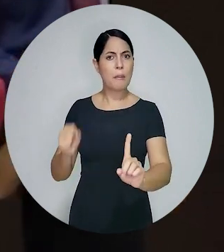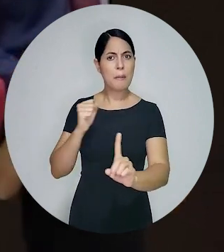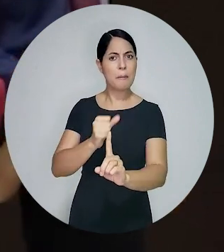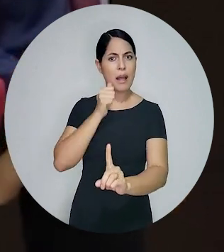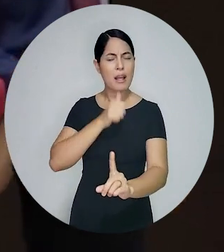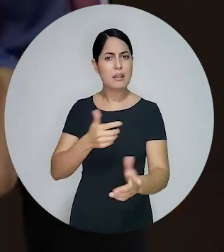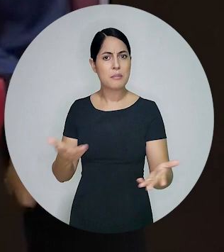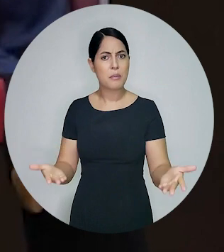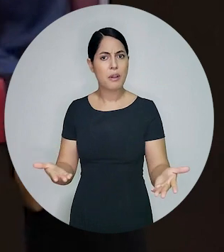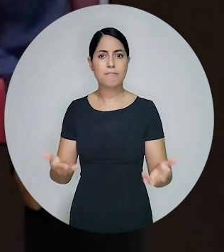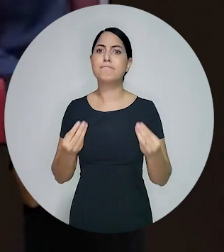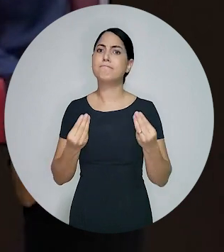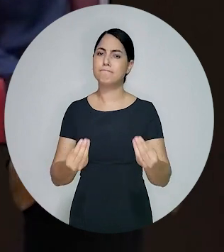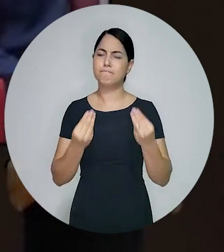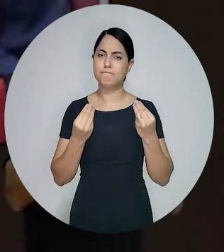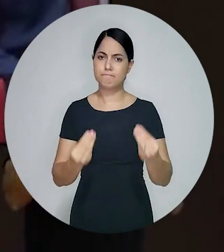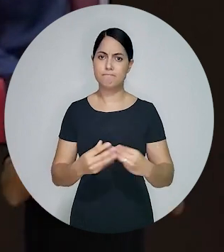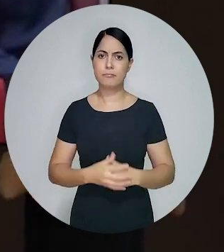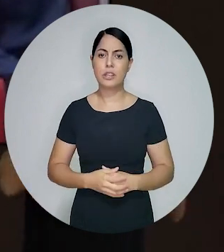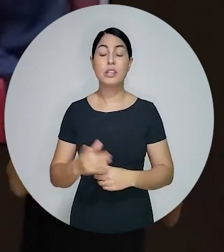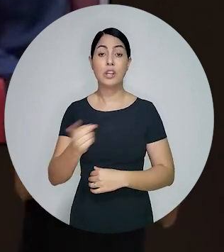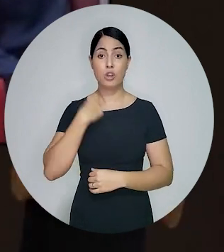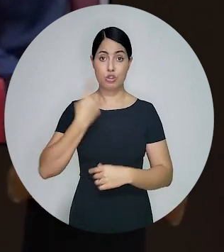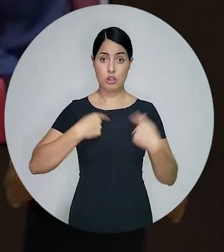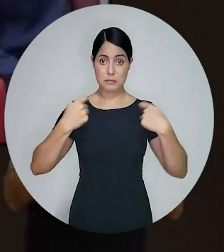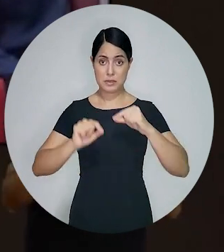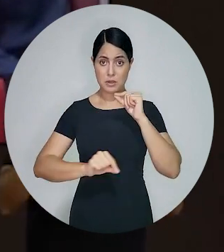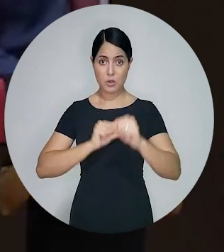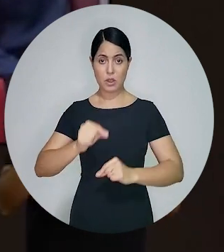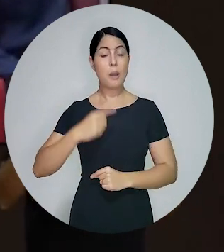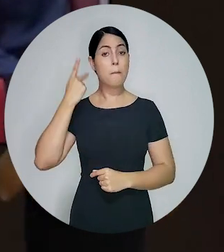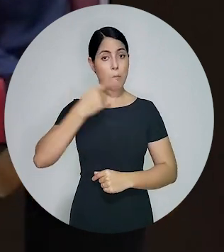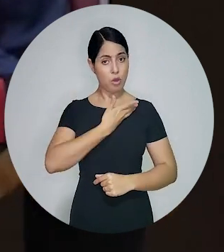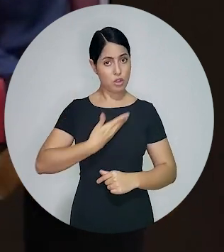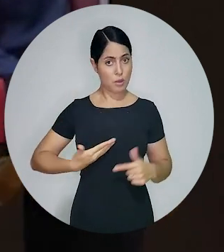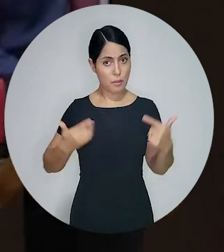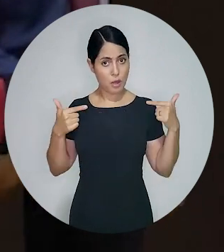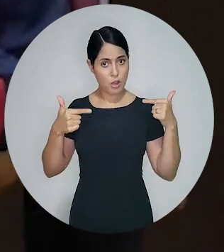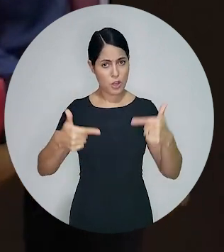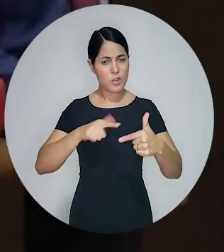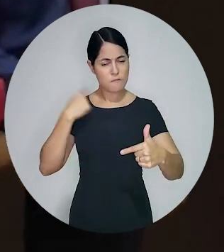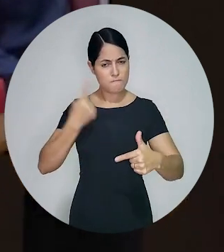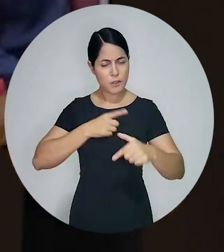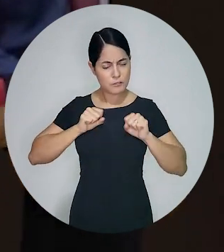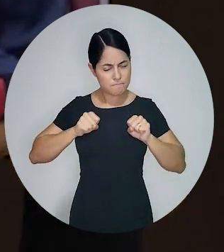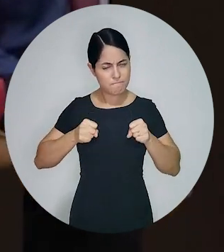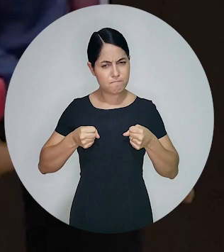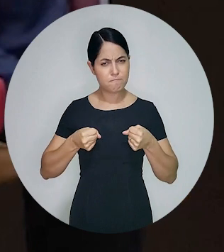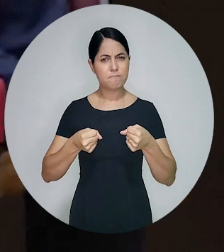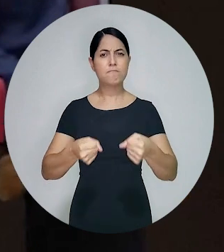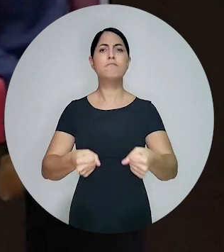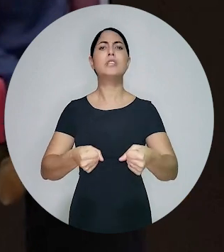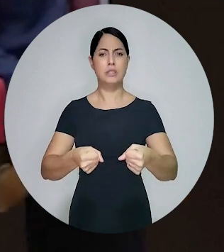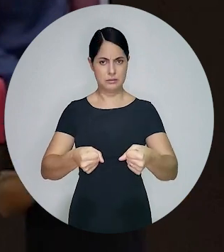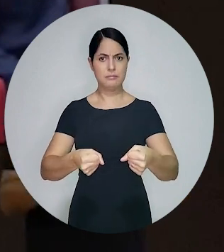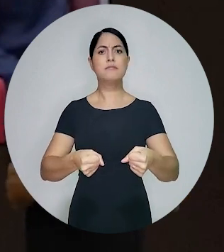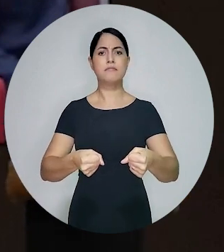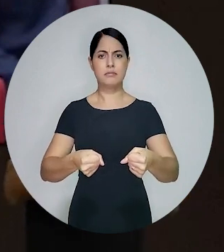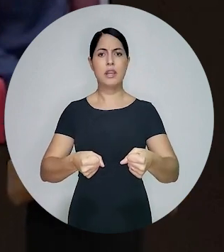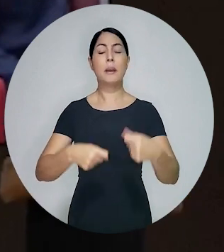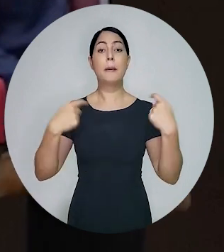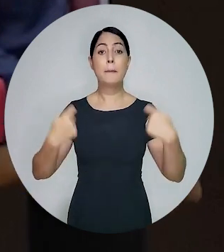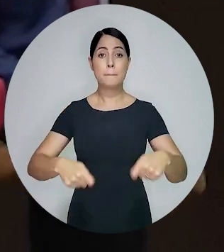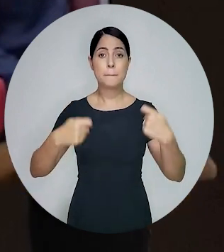companheiro, por seu cônjuge, necessitando então que mais esforços sejam engendrados, que mais políticas públicas